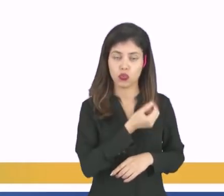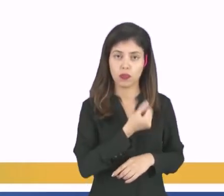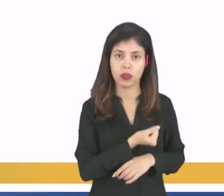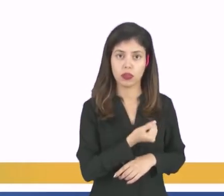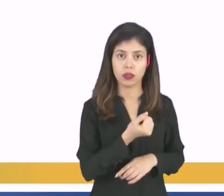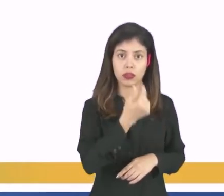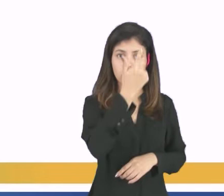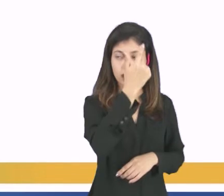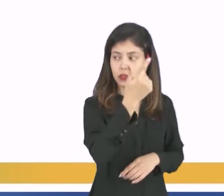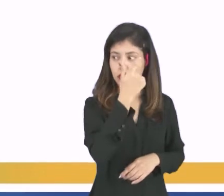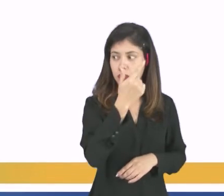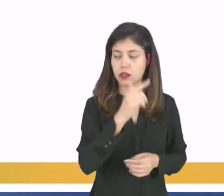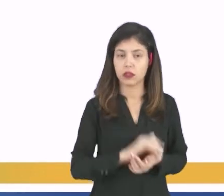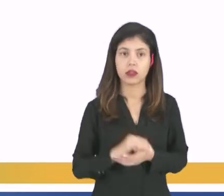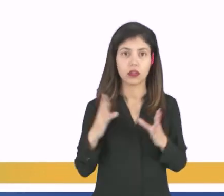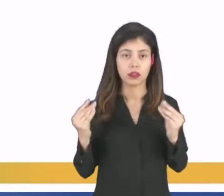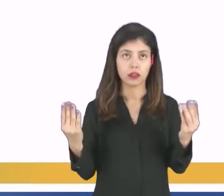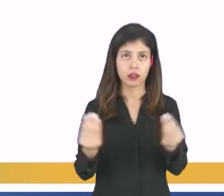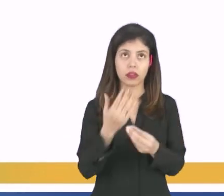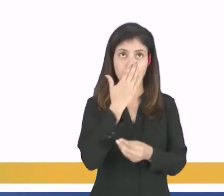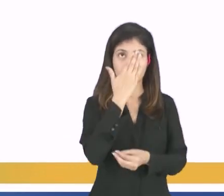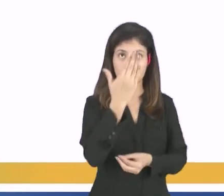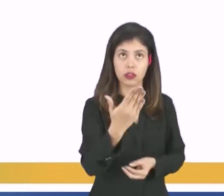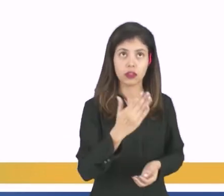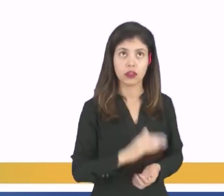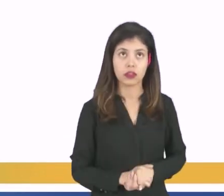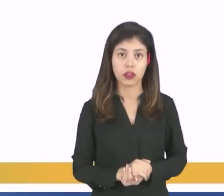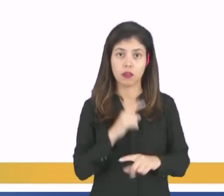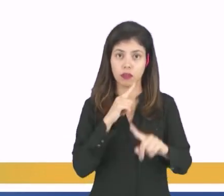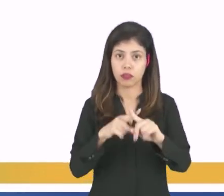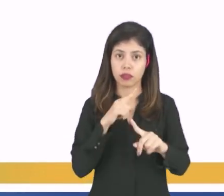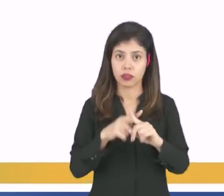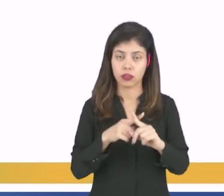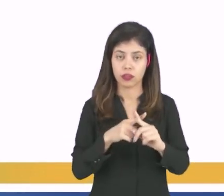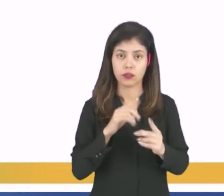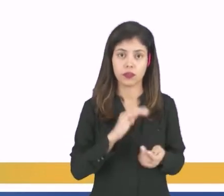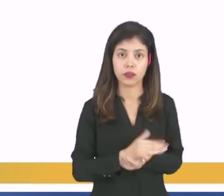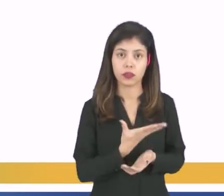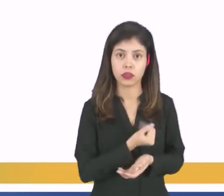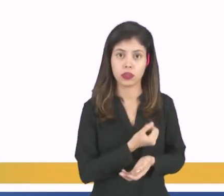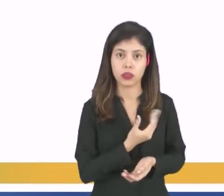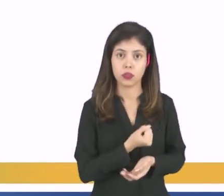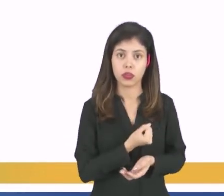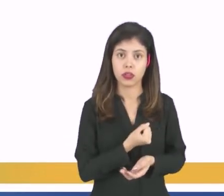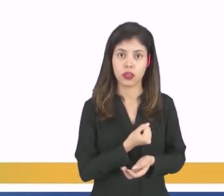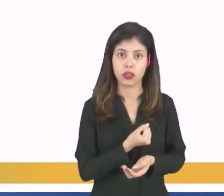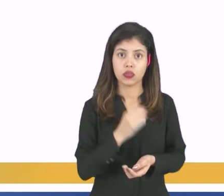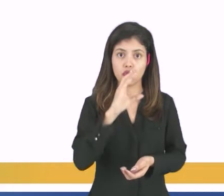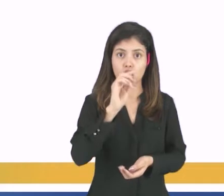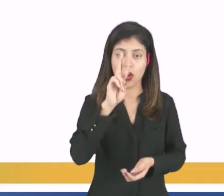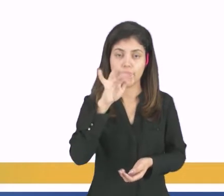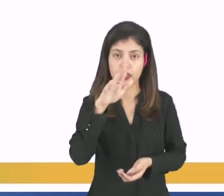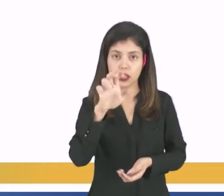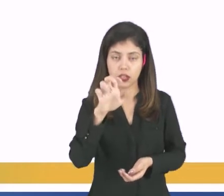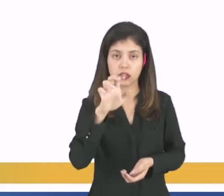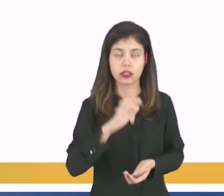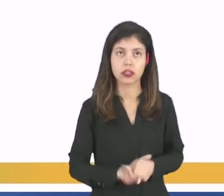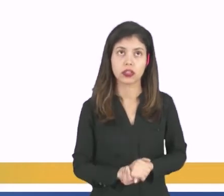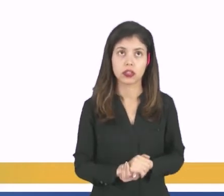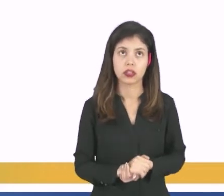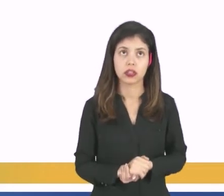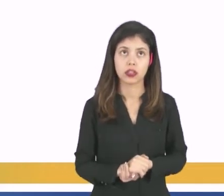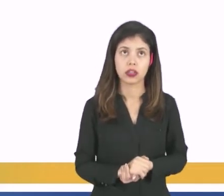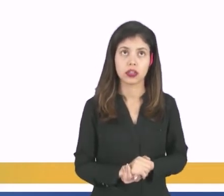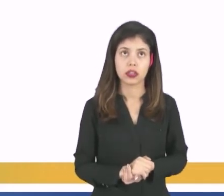número na frente da substância, nós vamos multiplicar esse número, que ele é chamado de coeficiente estequiométrico,